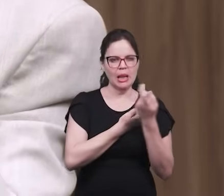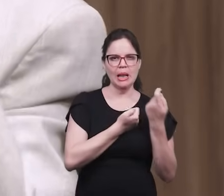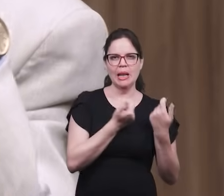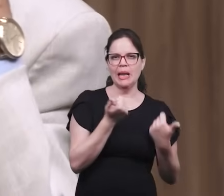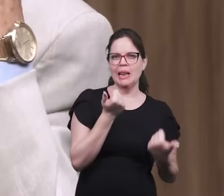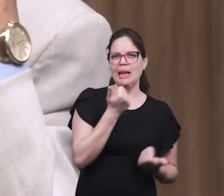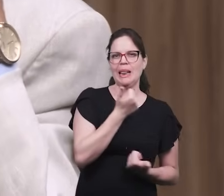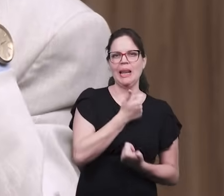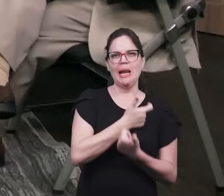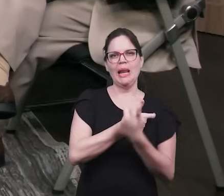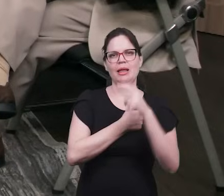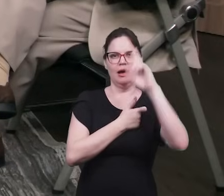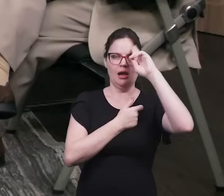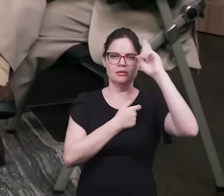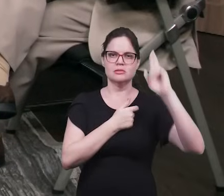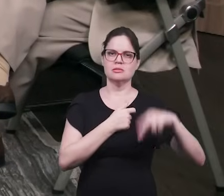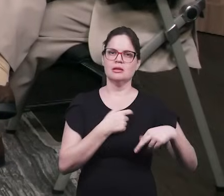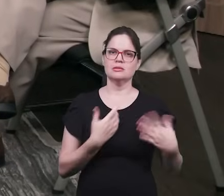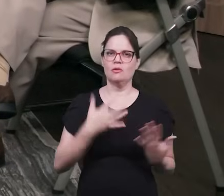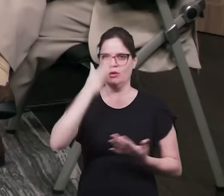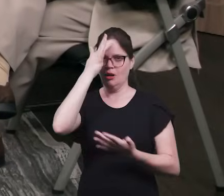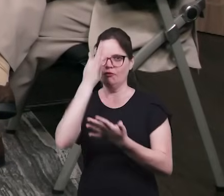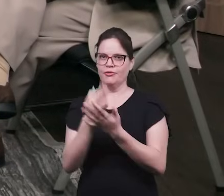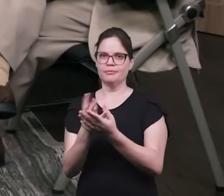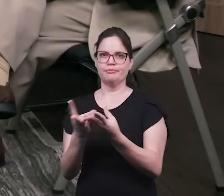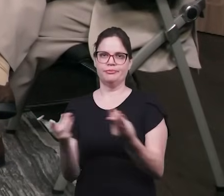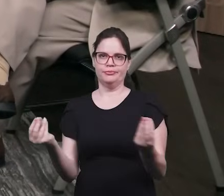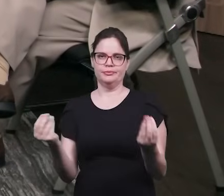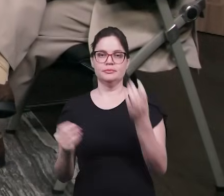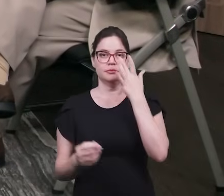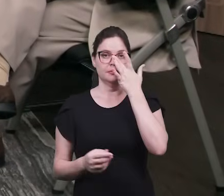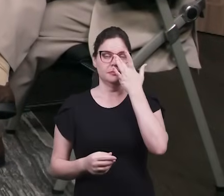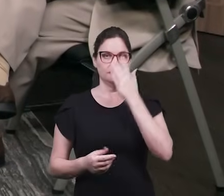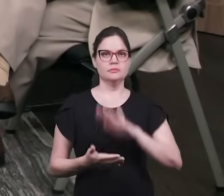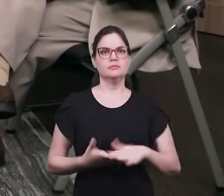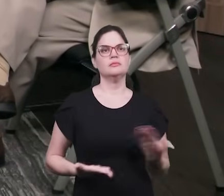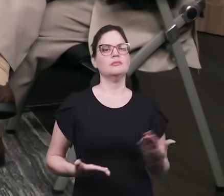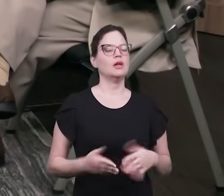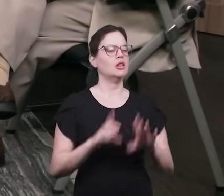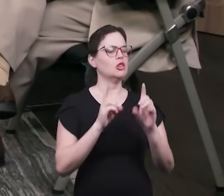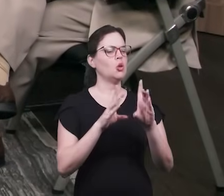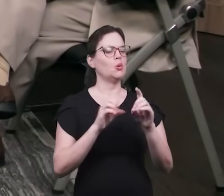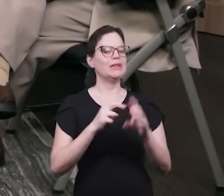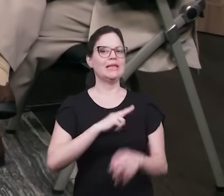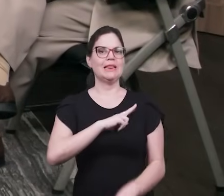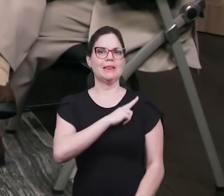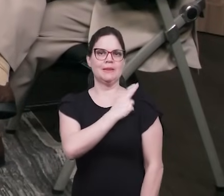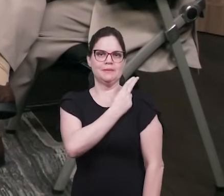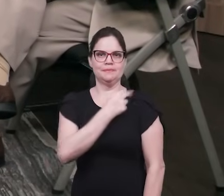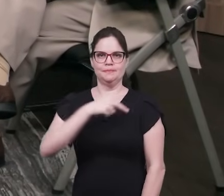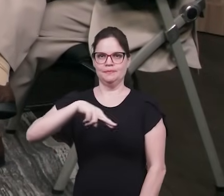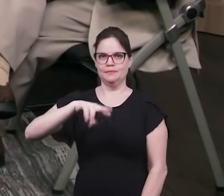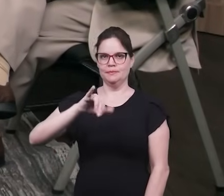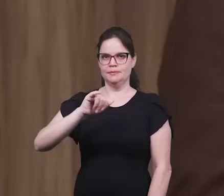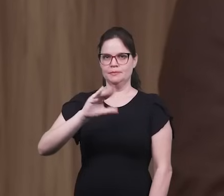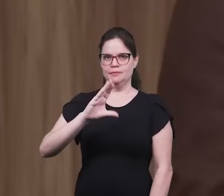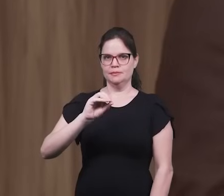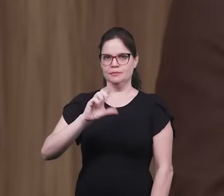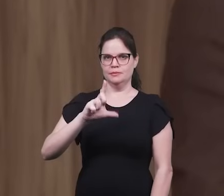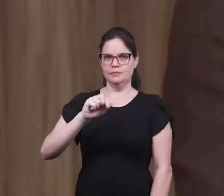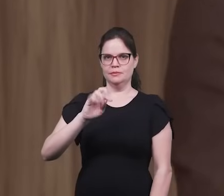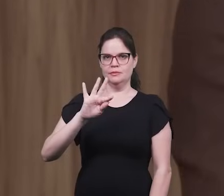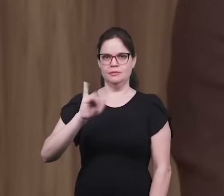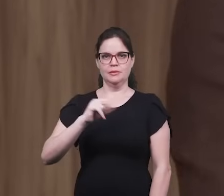na razão. Vamos lá, Pastor Júlio, doutrina dos Nicolaítas. Os Nicolaítas são